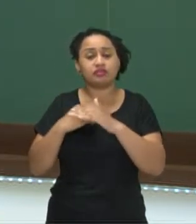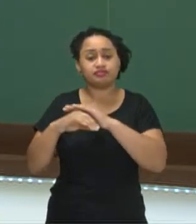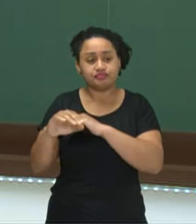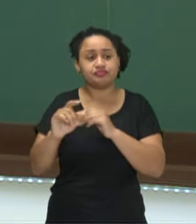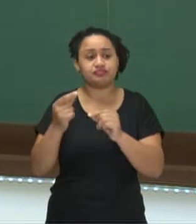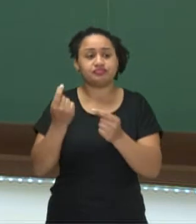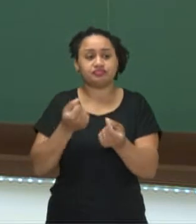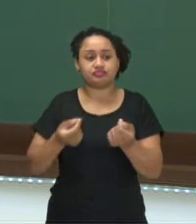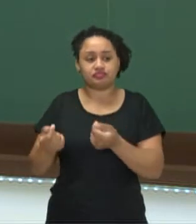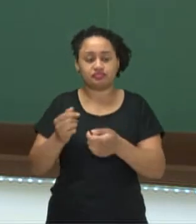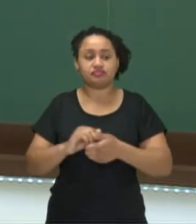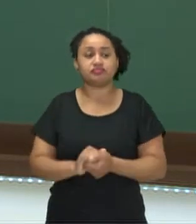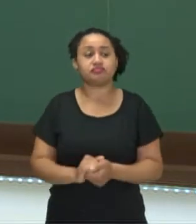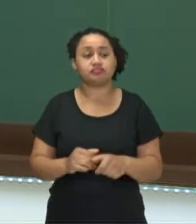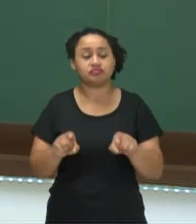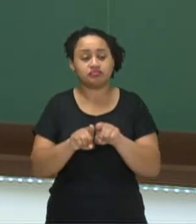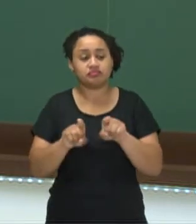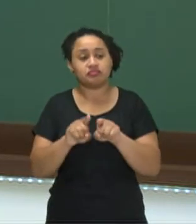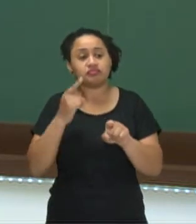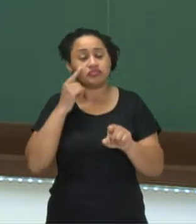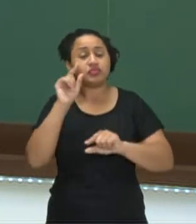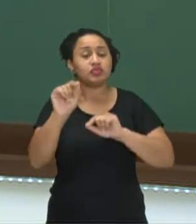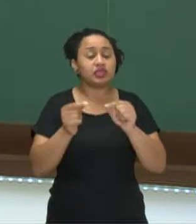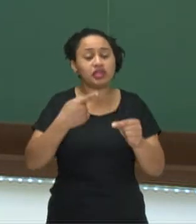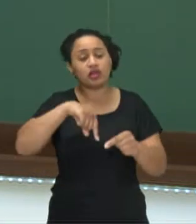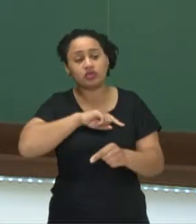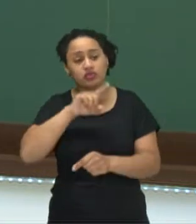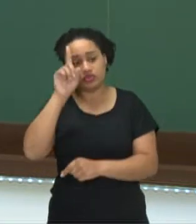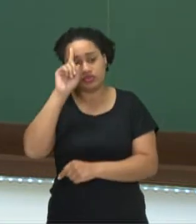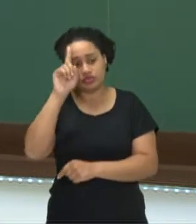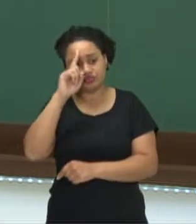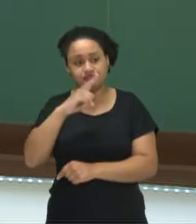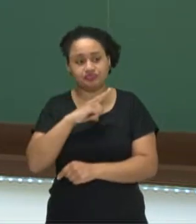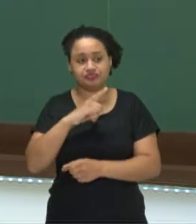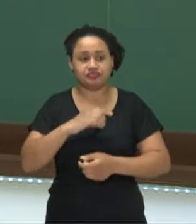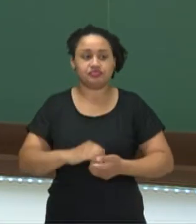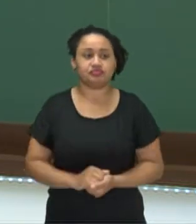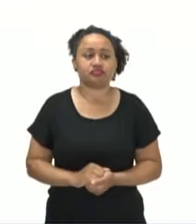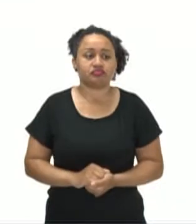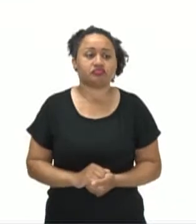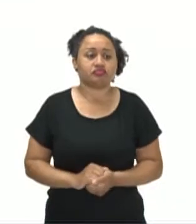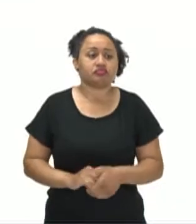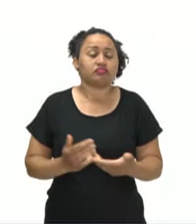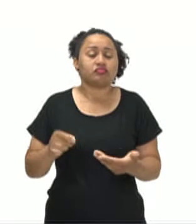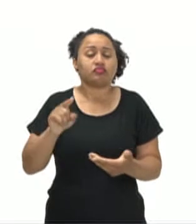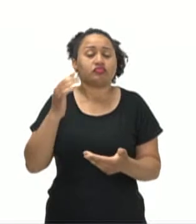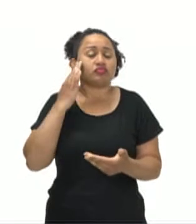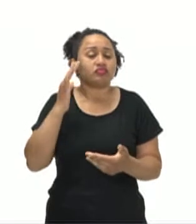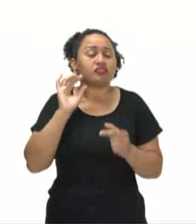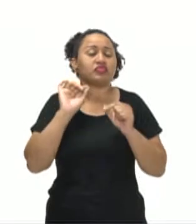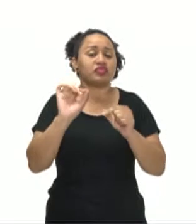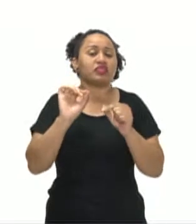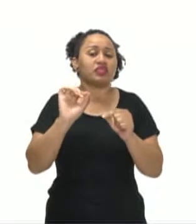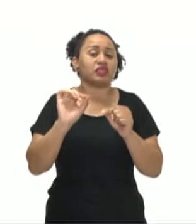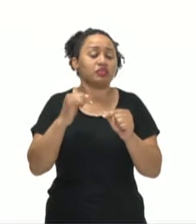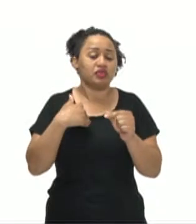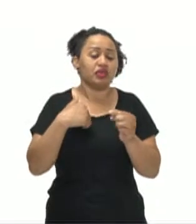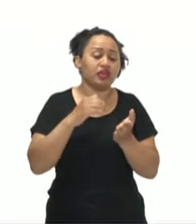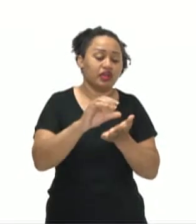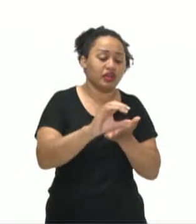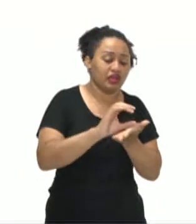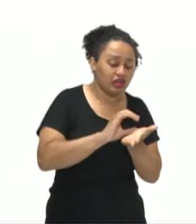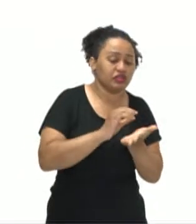esses passivos e ativos financeiros que temos na nossa vida. Você sabe o que são ativos